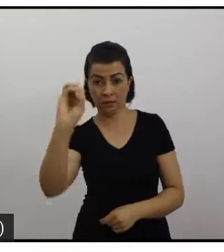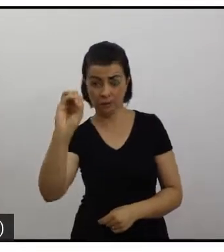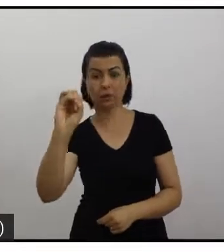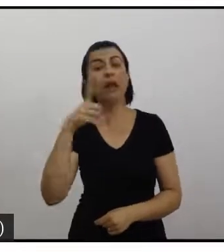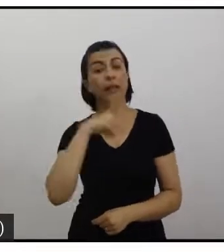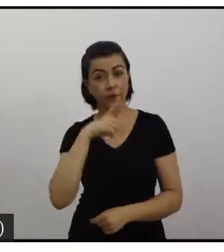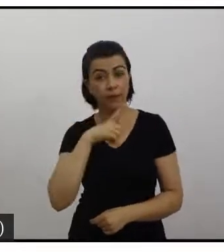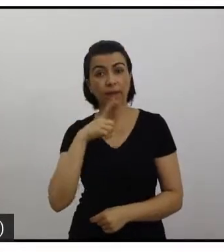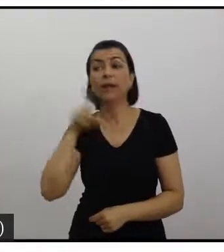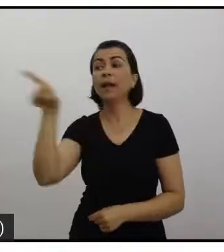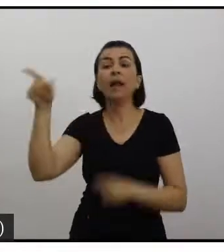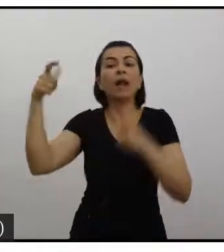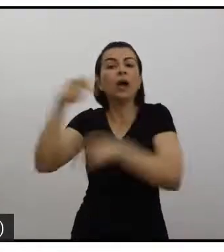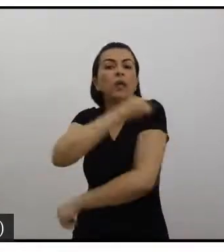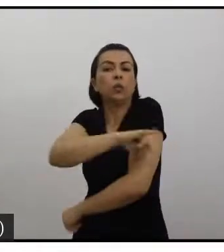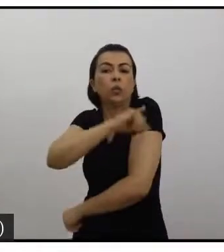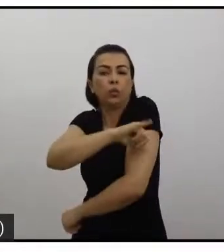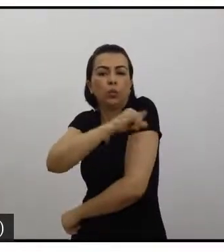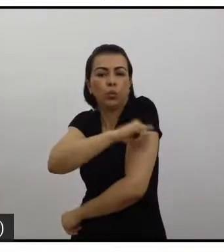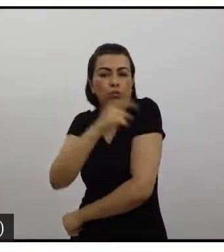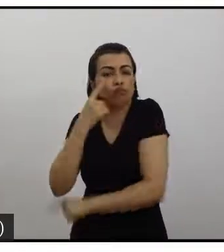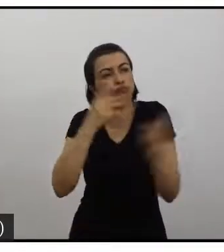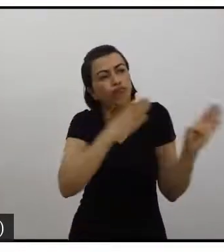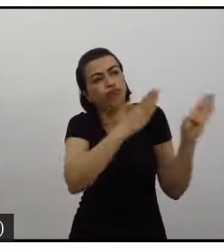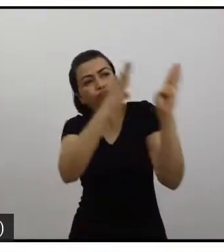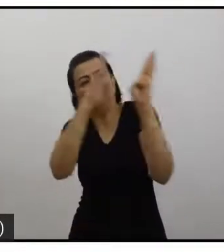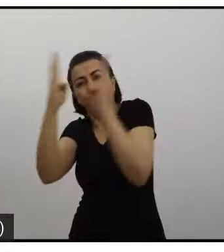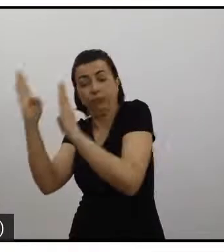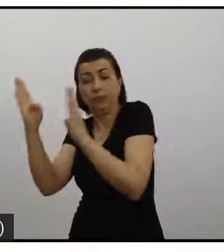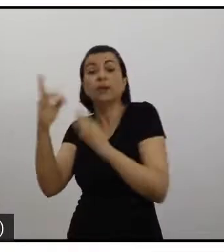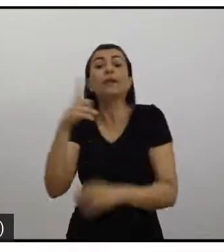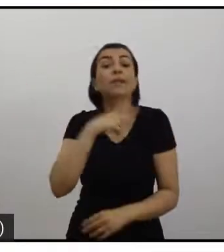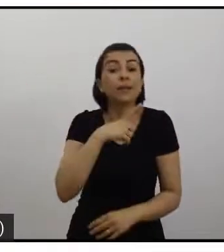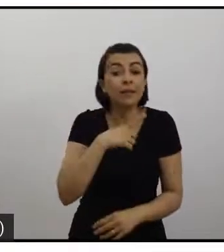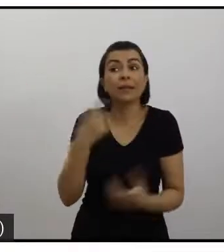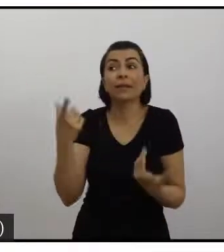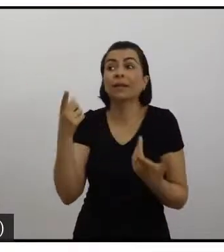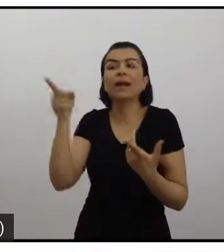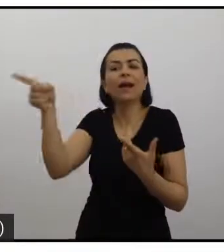um trechinho, que é com depoimento sobre o Museu